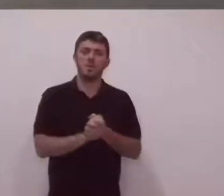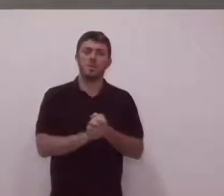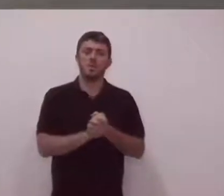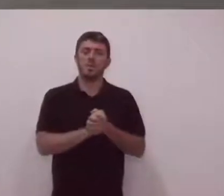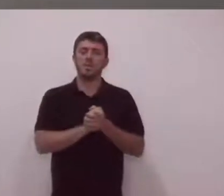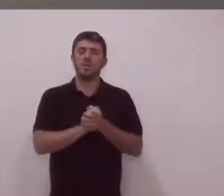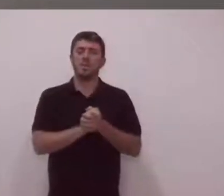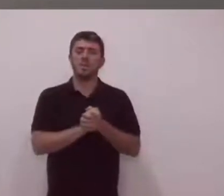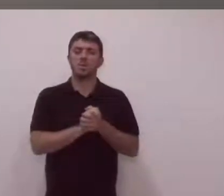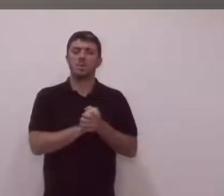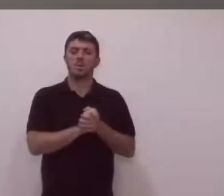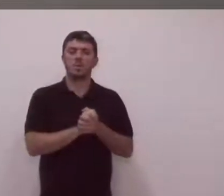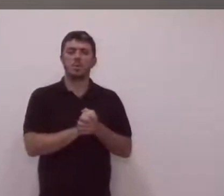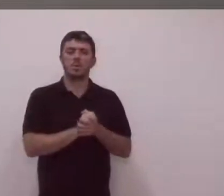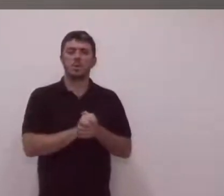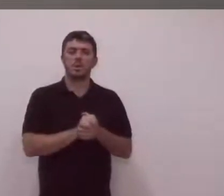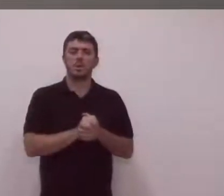dos